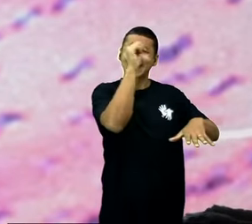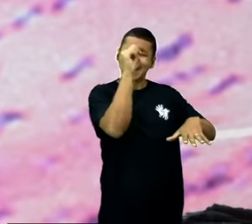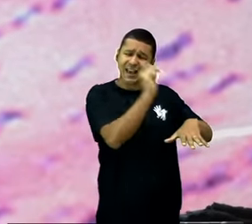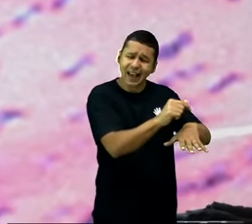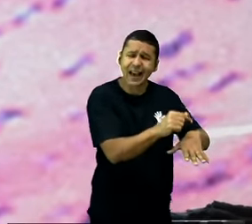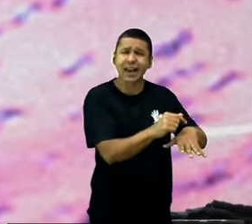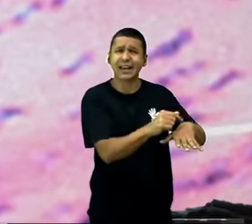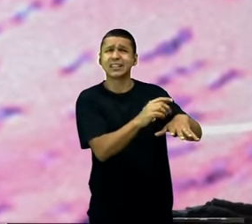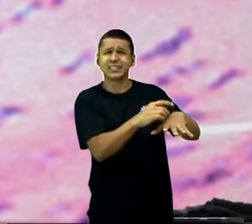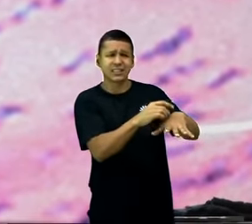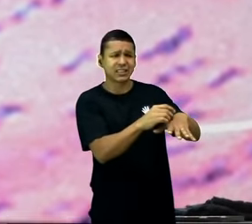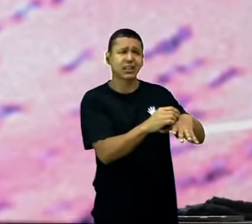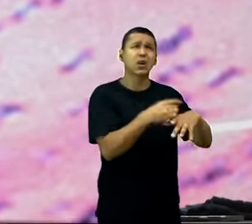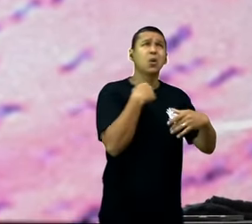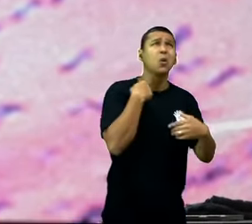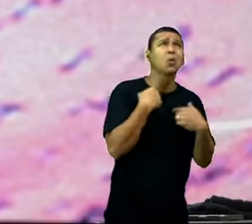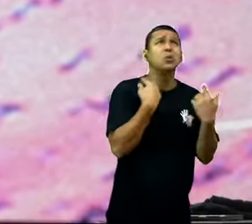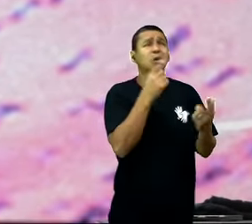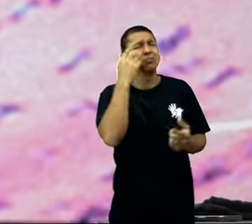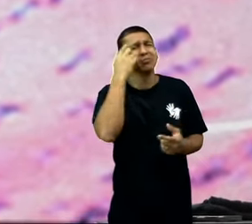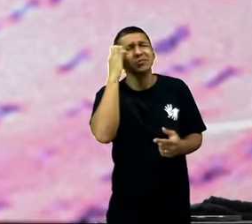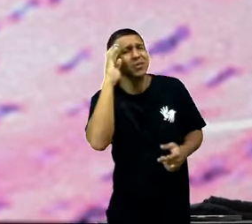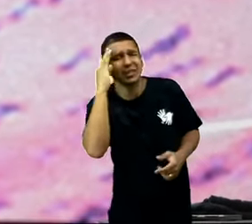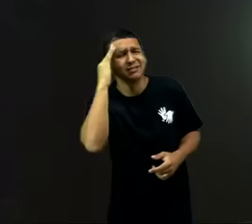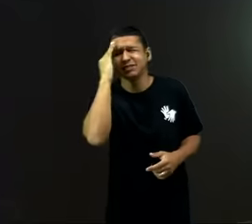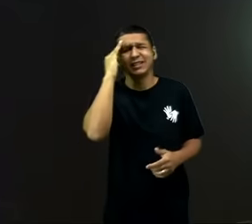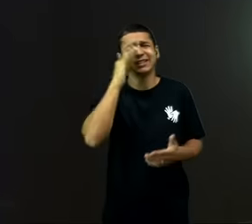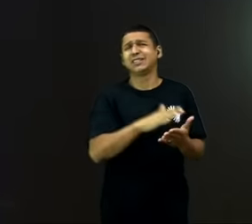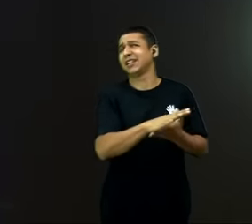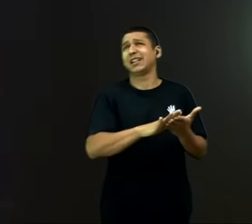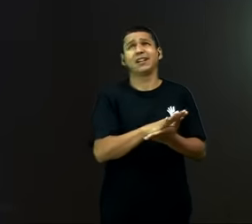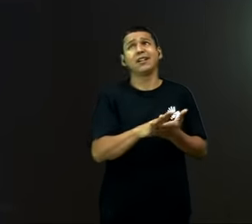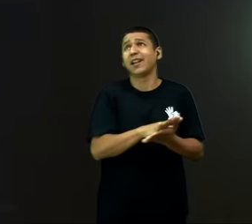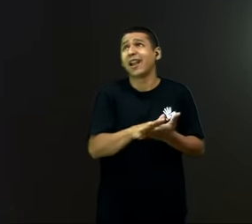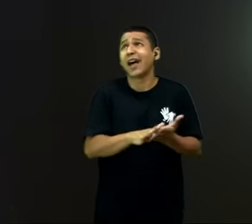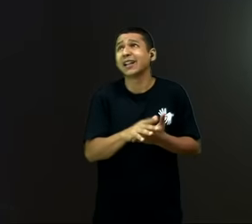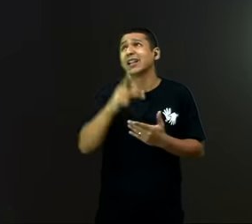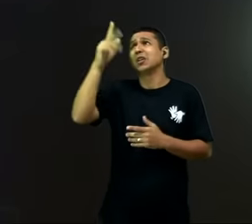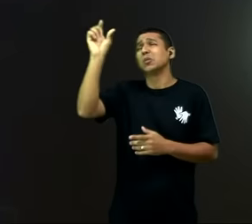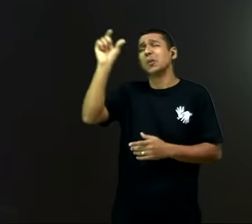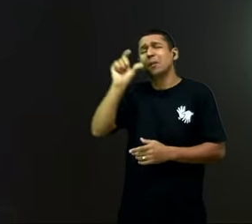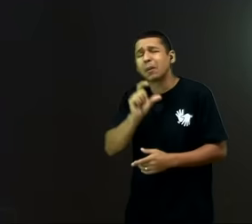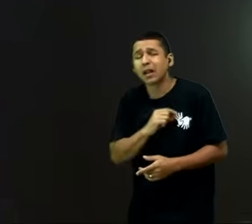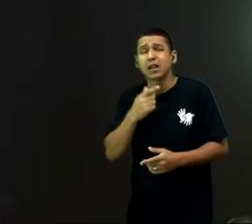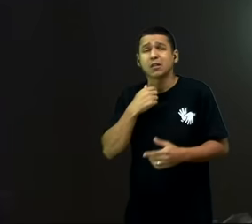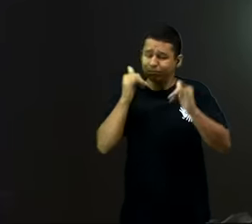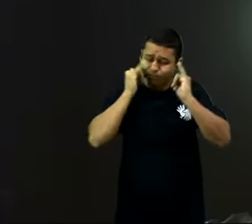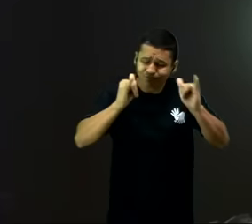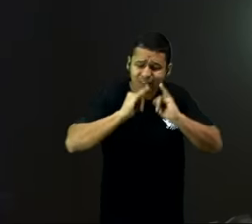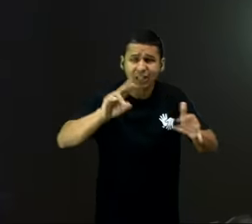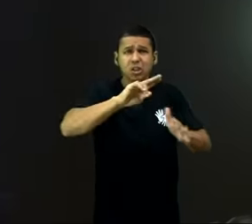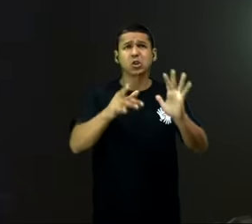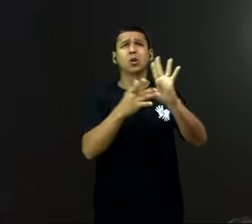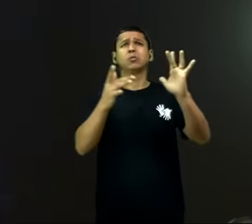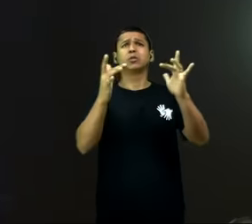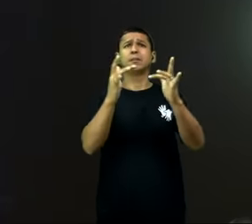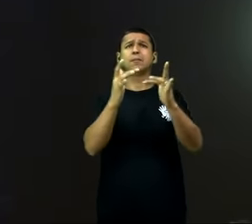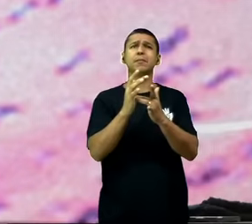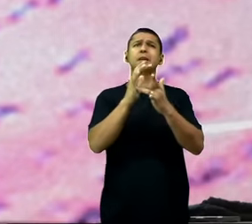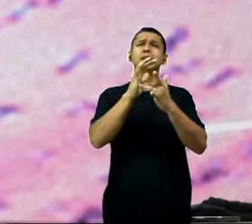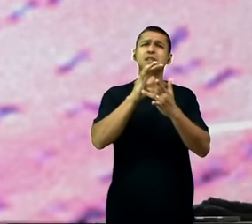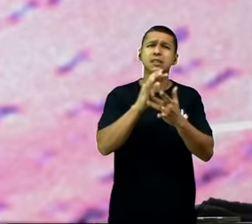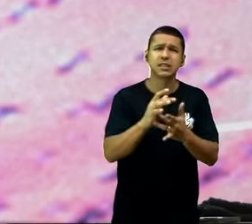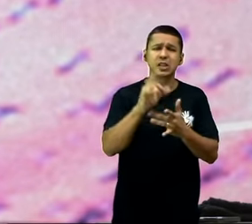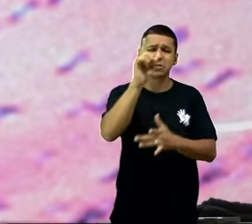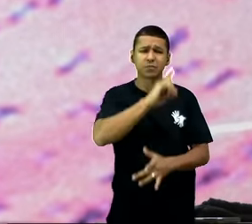carne, em tempo de ignorância, em tempo que a gente não sabia, não tinha noção da tua palavra. Eu declaro em nome de Jesus: Deus vai levantar aquilo que é gerado